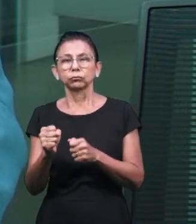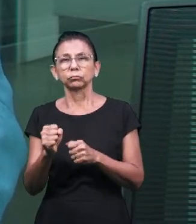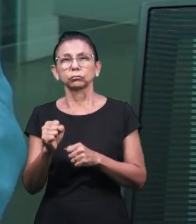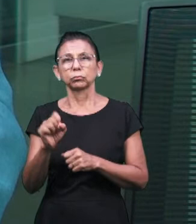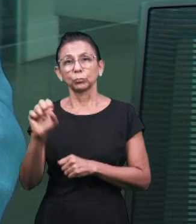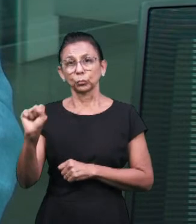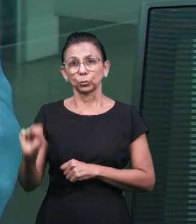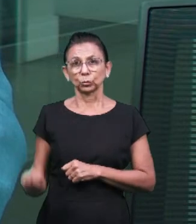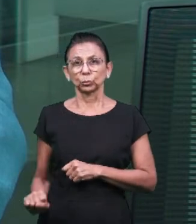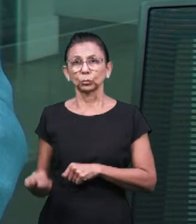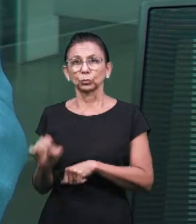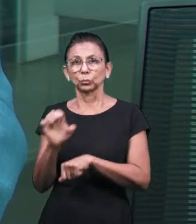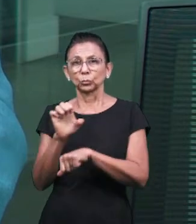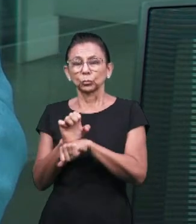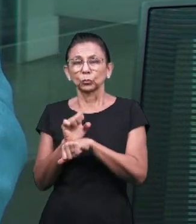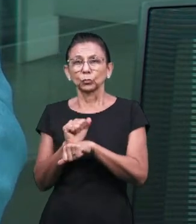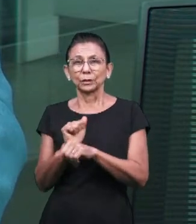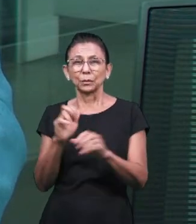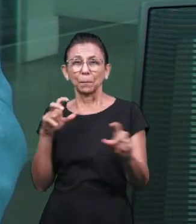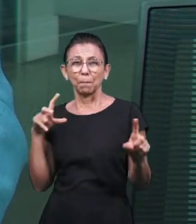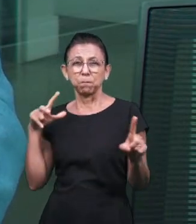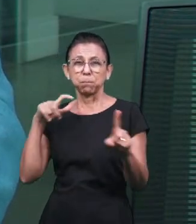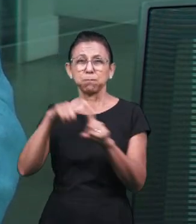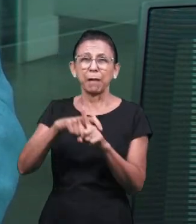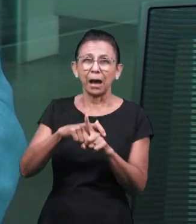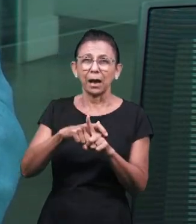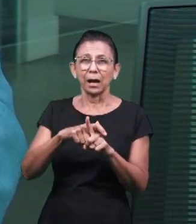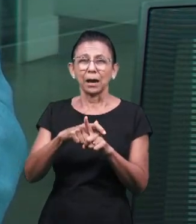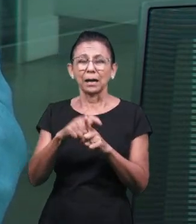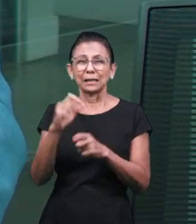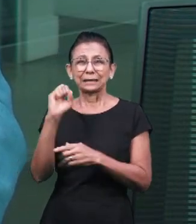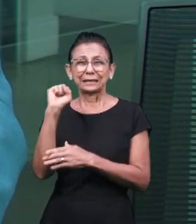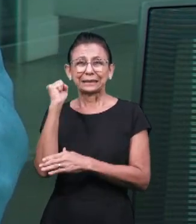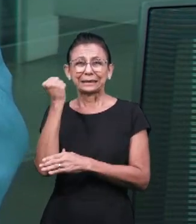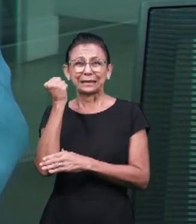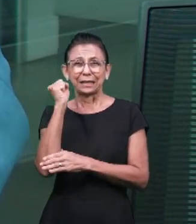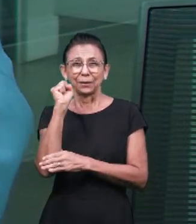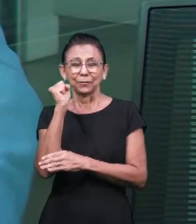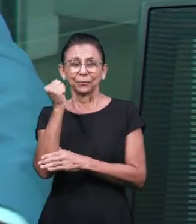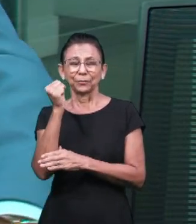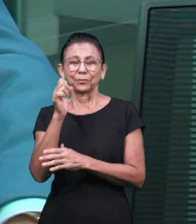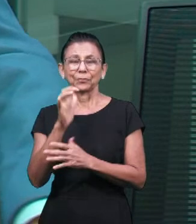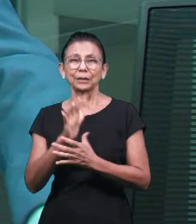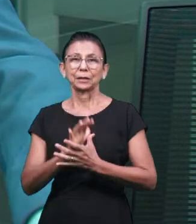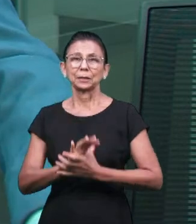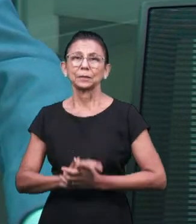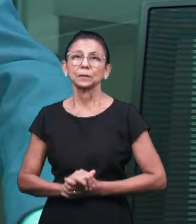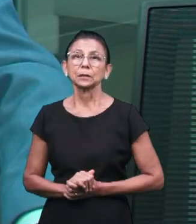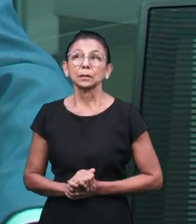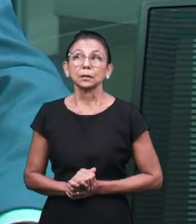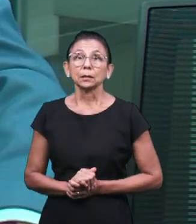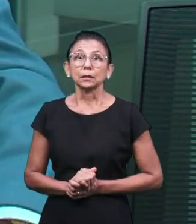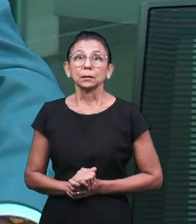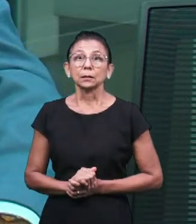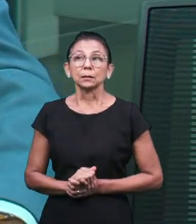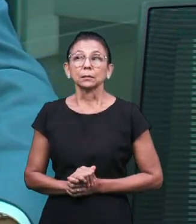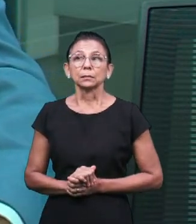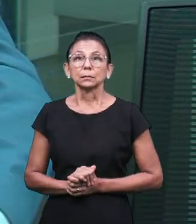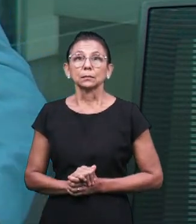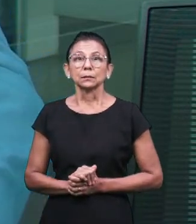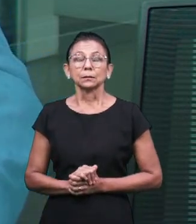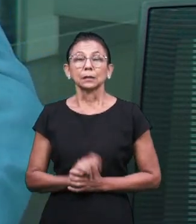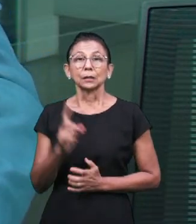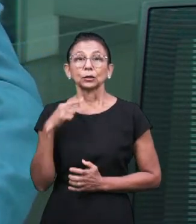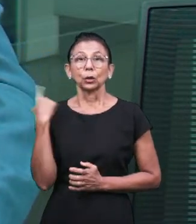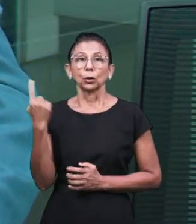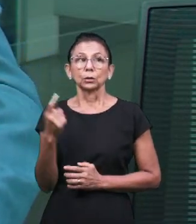e morte dos cinco ocupantes do carro. Aí nós entramos em pânico. Aí o senhor